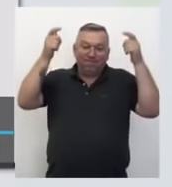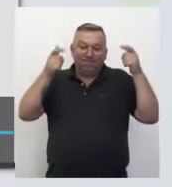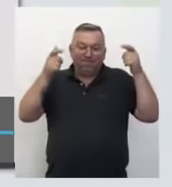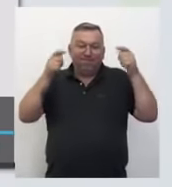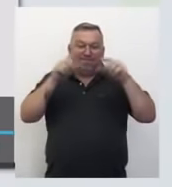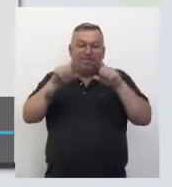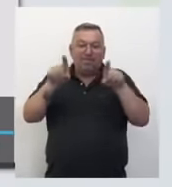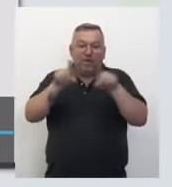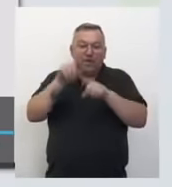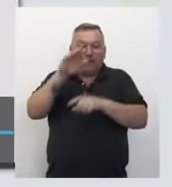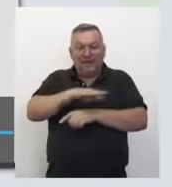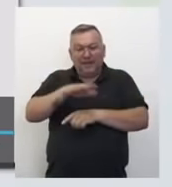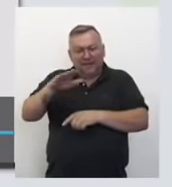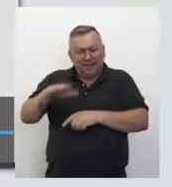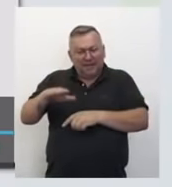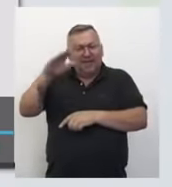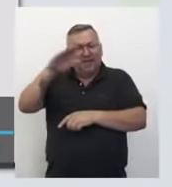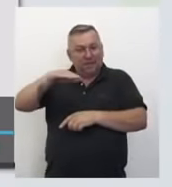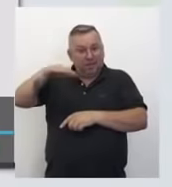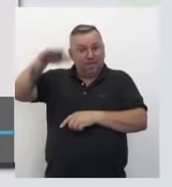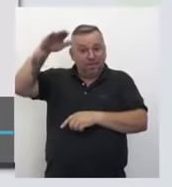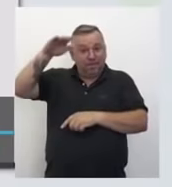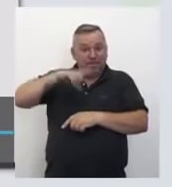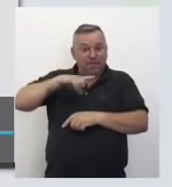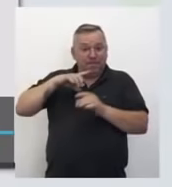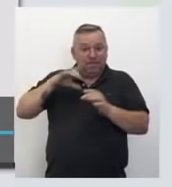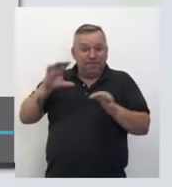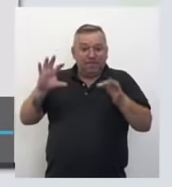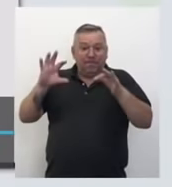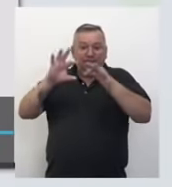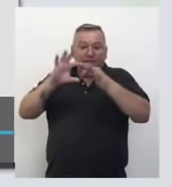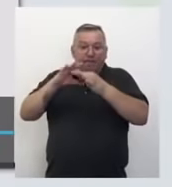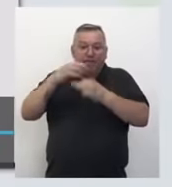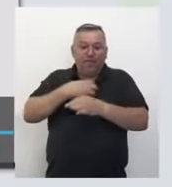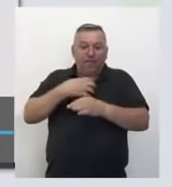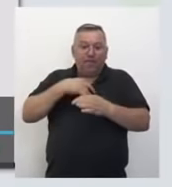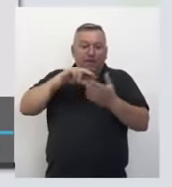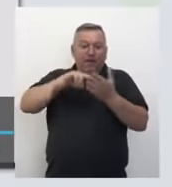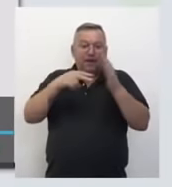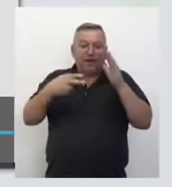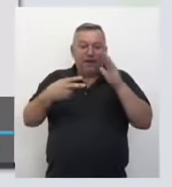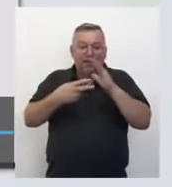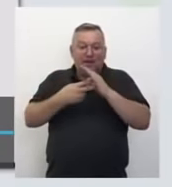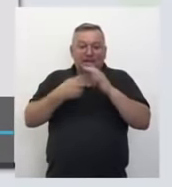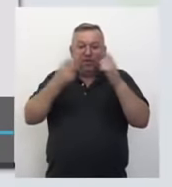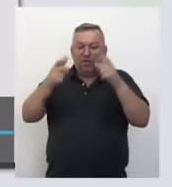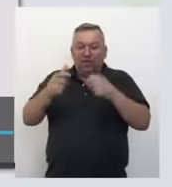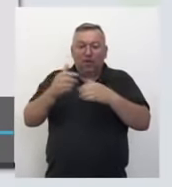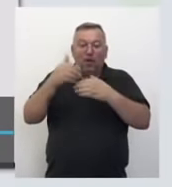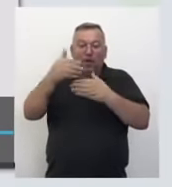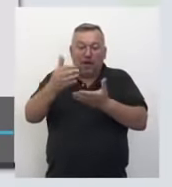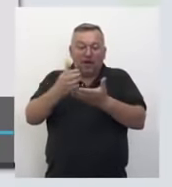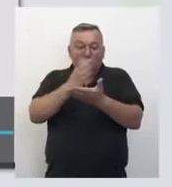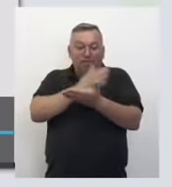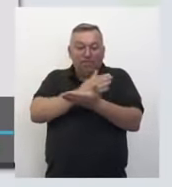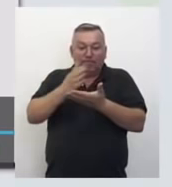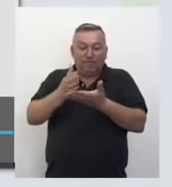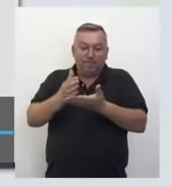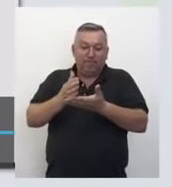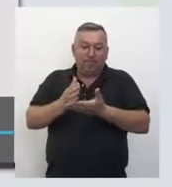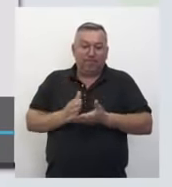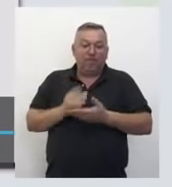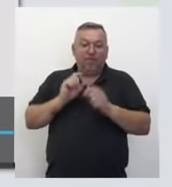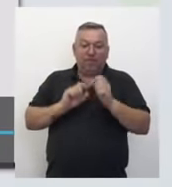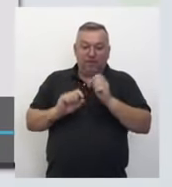e crianças e adultos estavam conectados de maneira significativa em ambos os lados, com o reconhecimento de